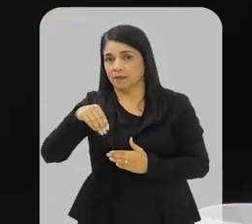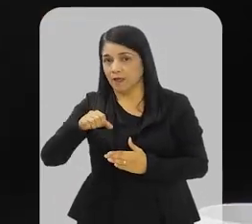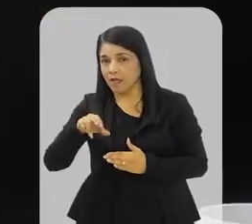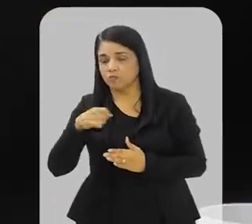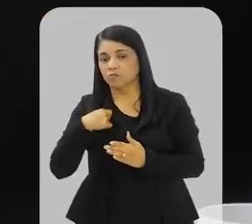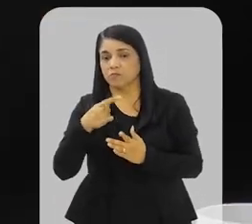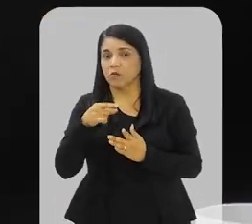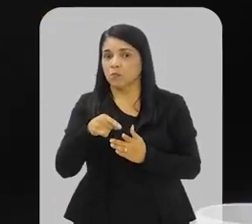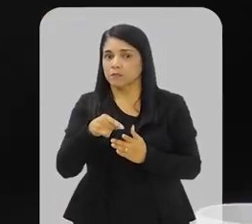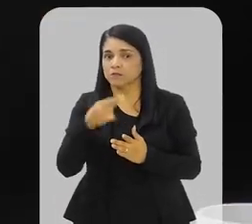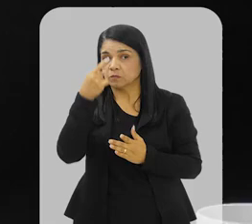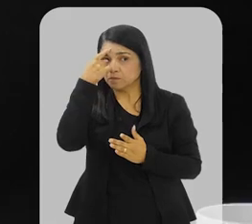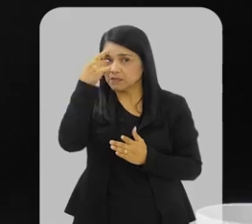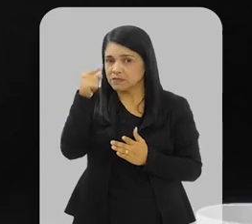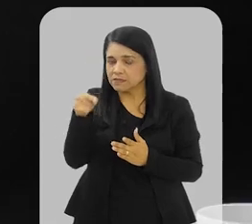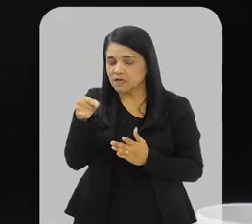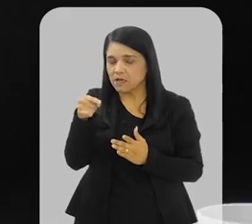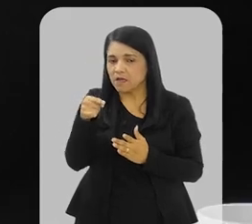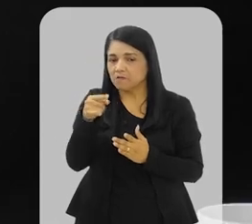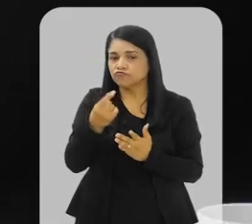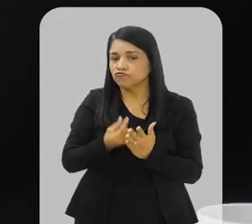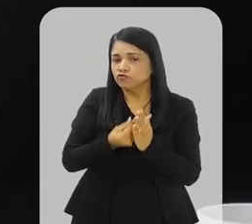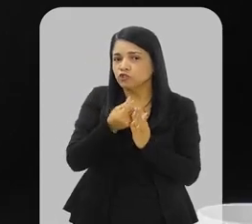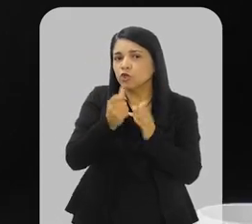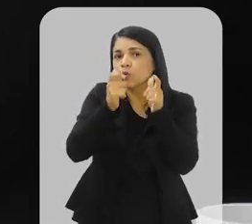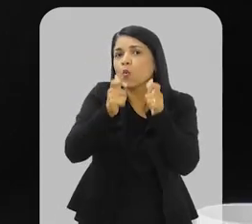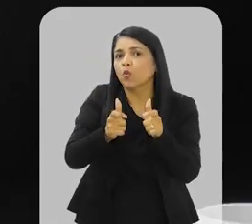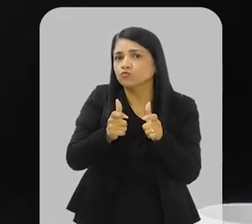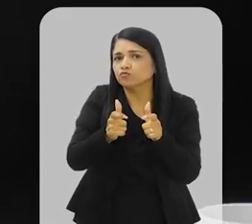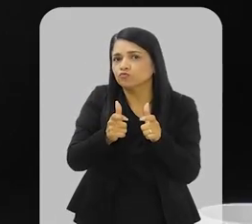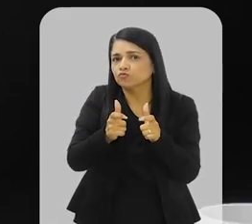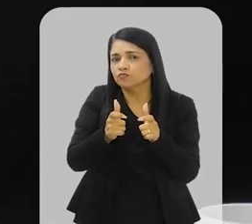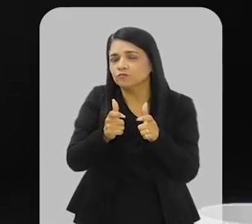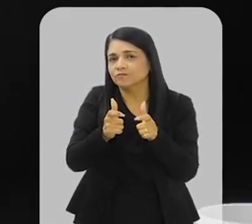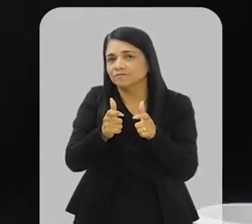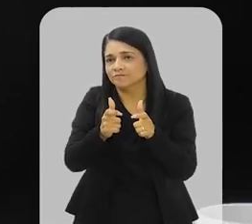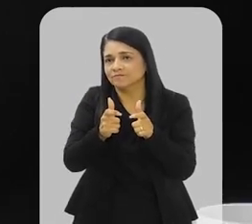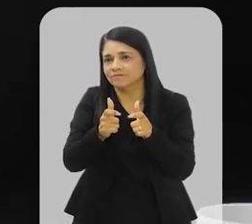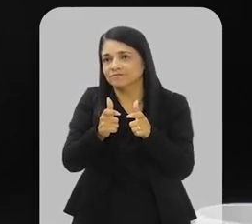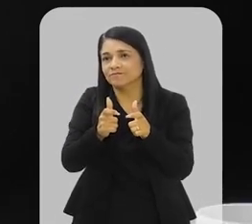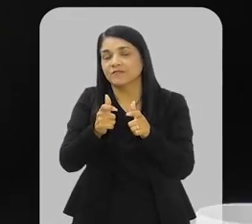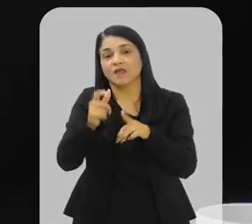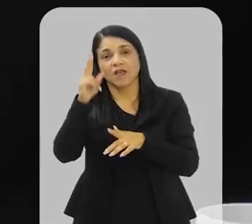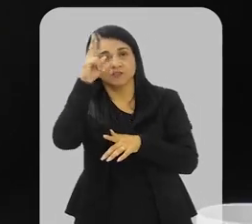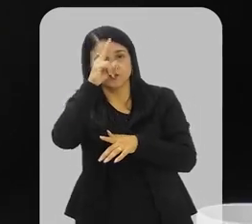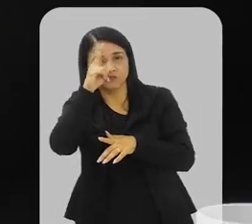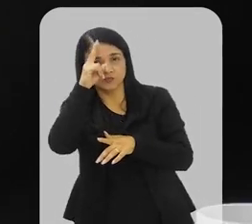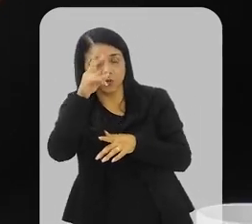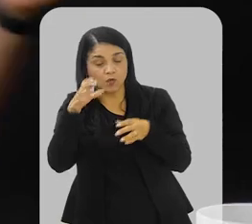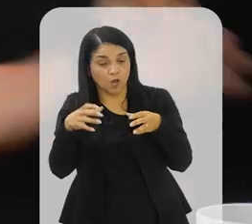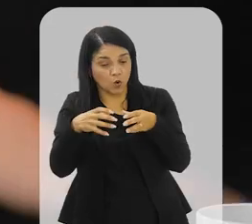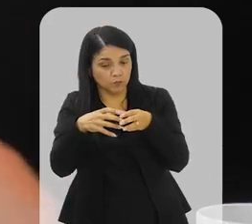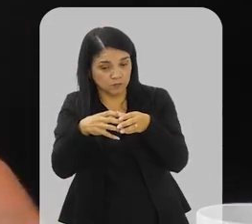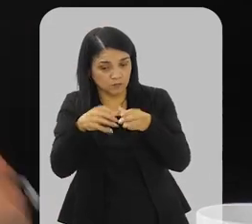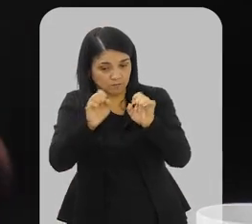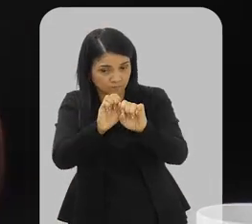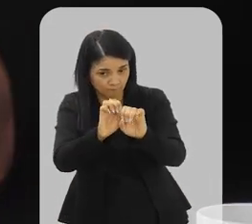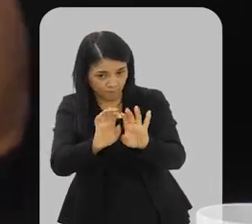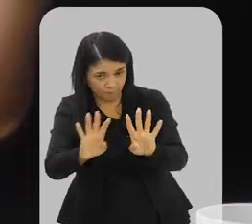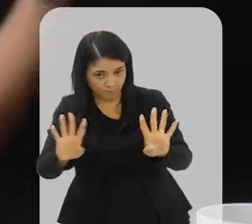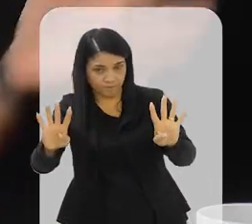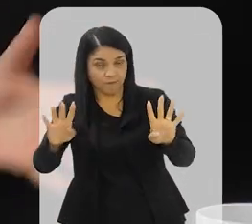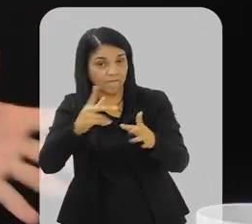penso num orçamento multimilionário paraa minha área eu tô tirando de algum lugar eu tô tirando de um casal eu tô tirando das